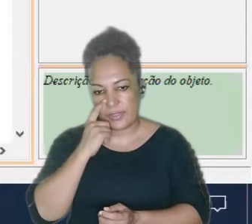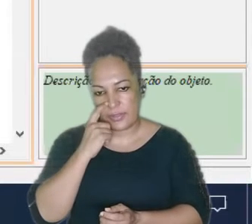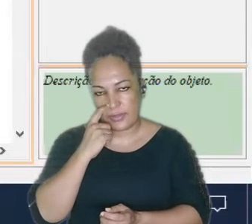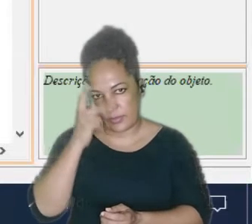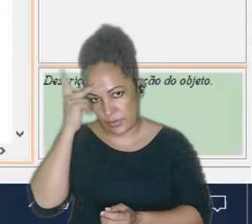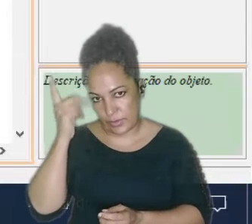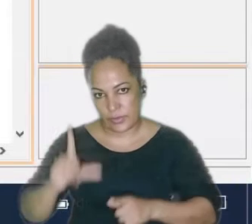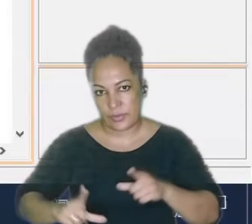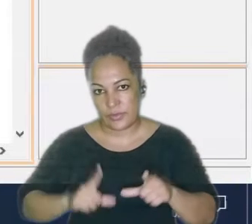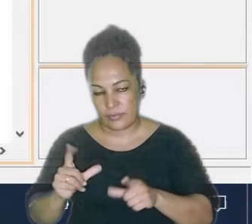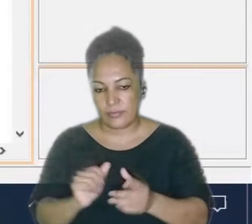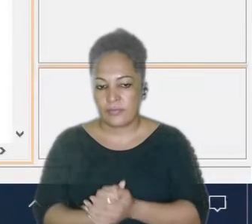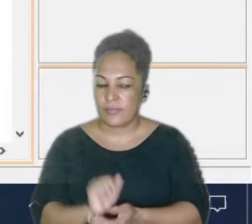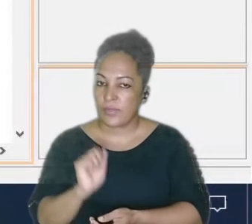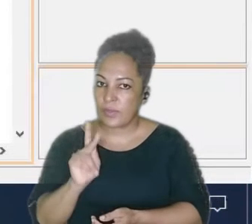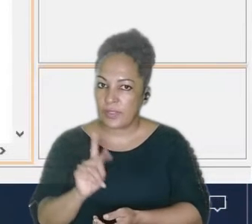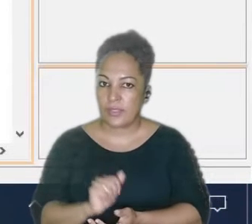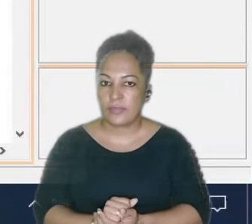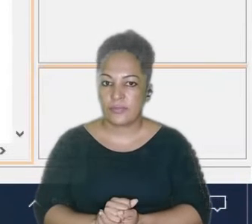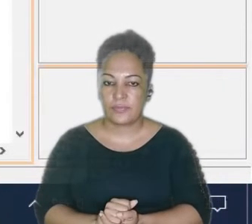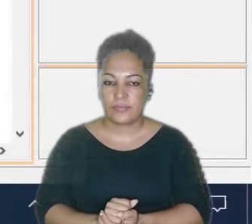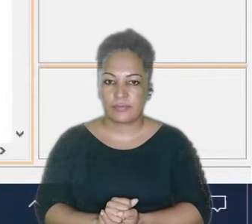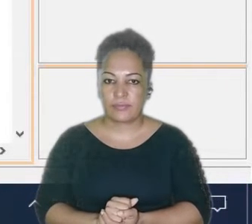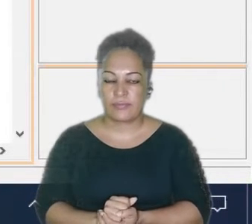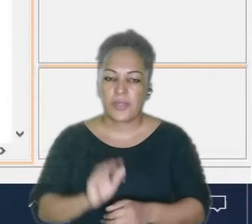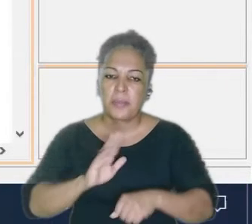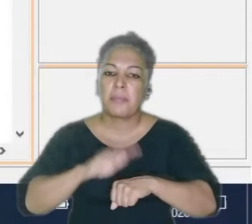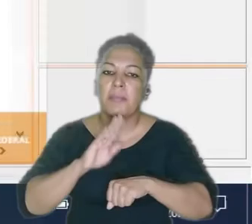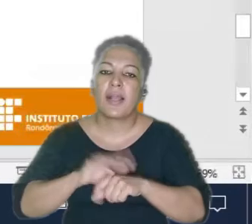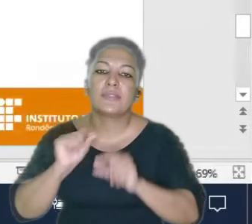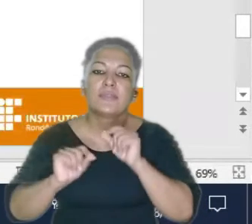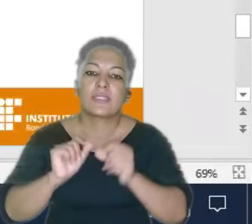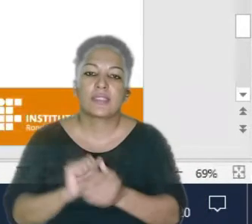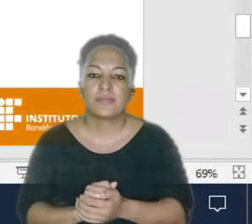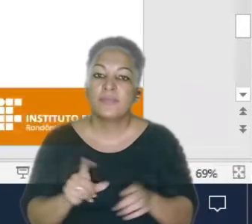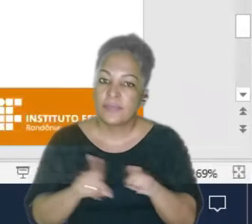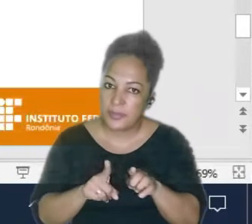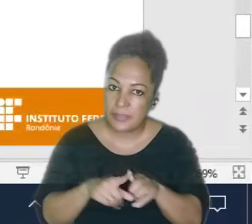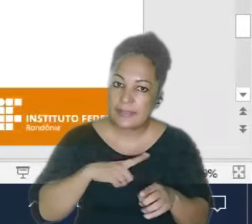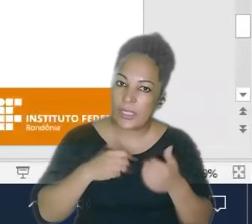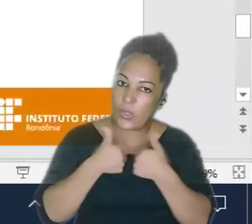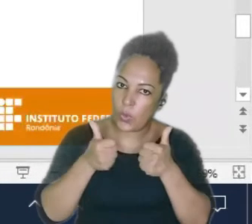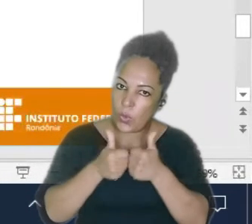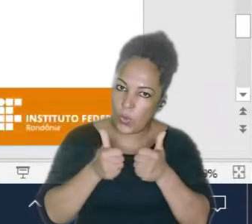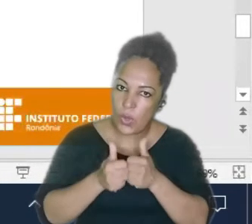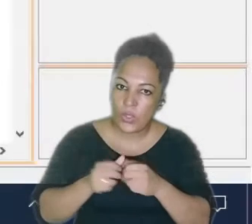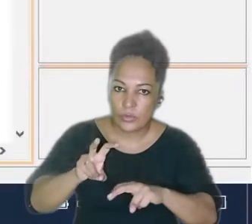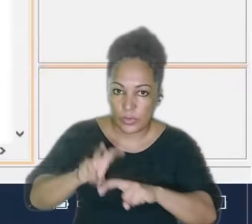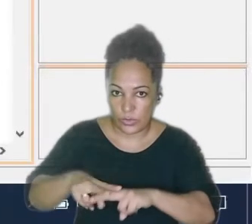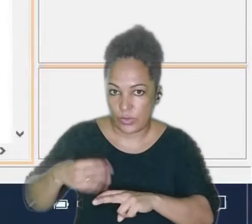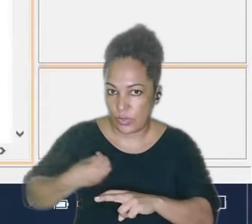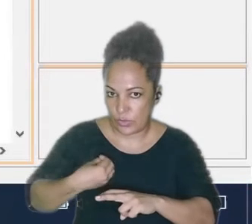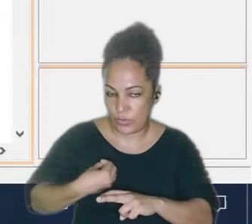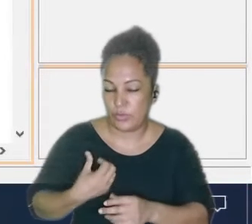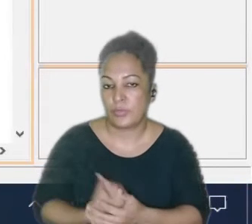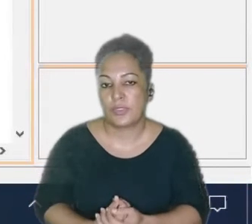temos funcionário. Beleza? O que mais? Aí nós temos ônibus, trecho e